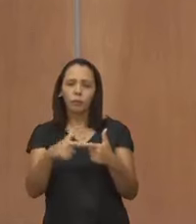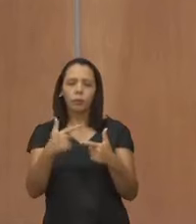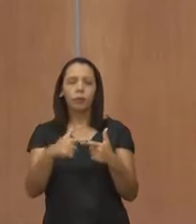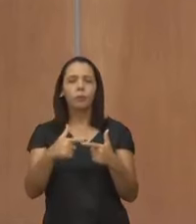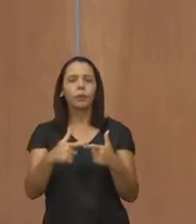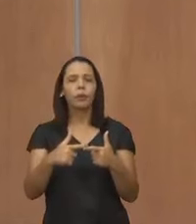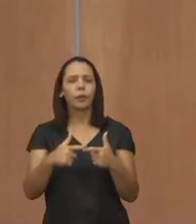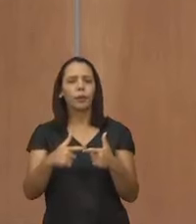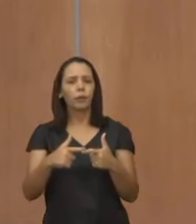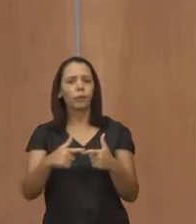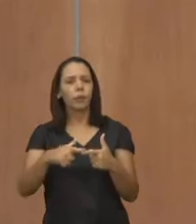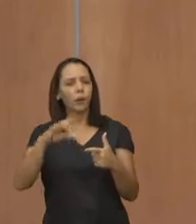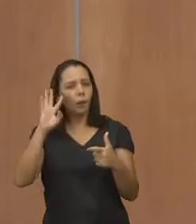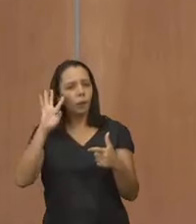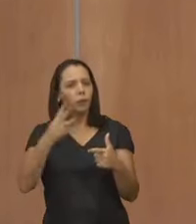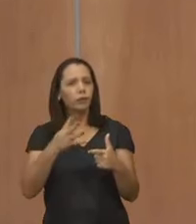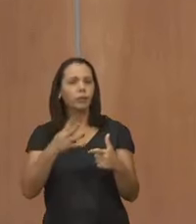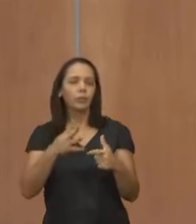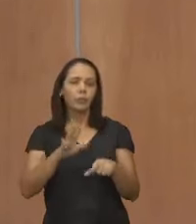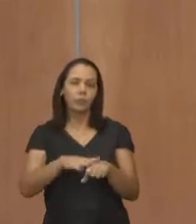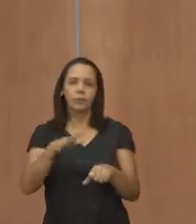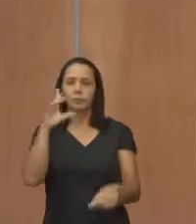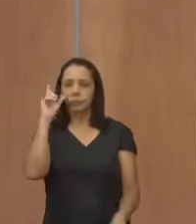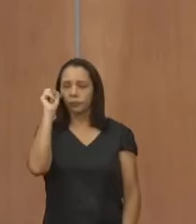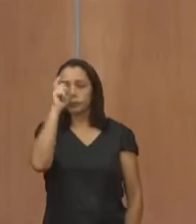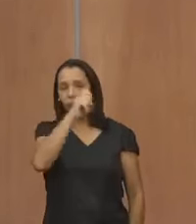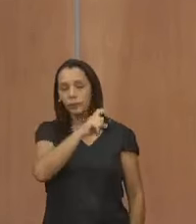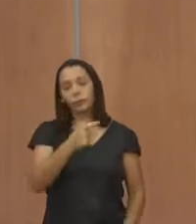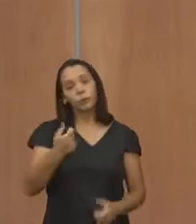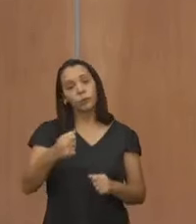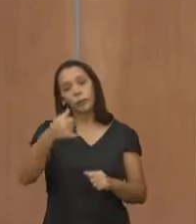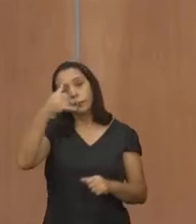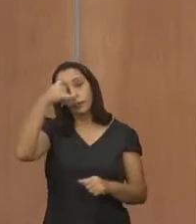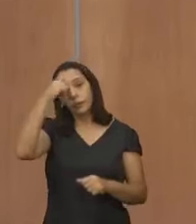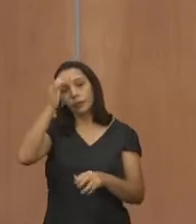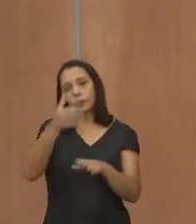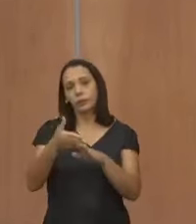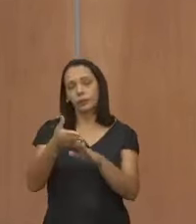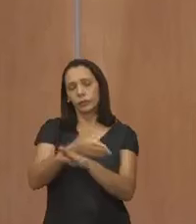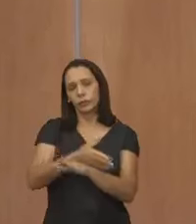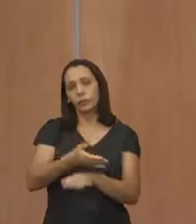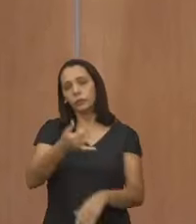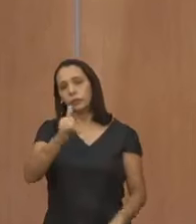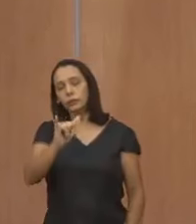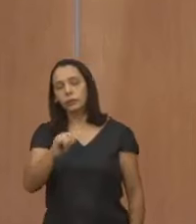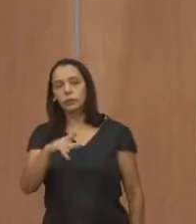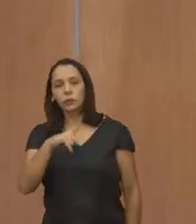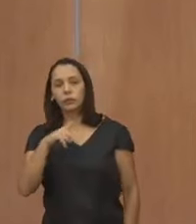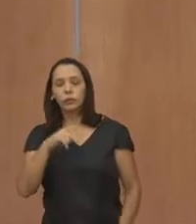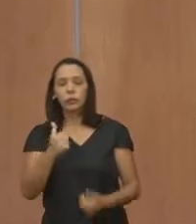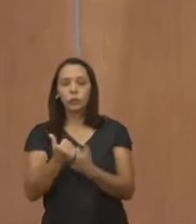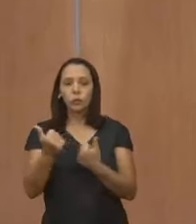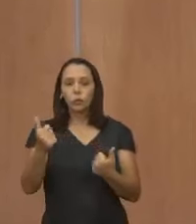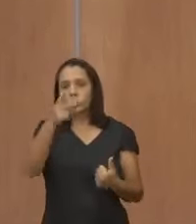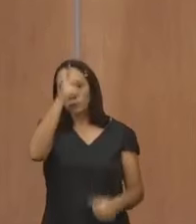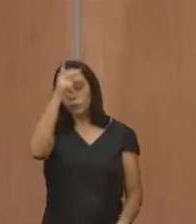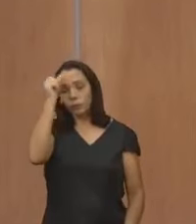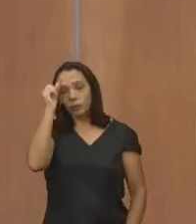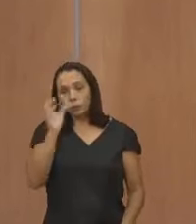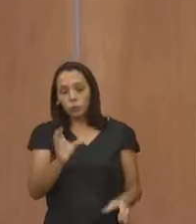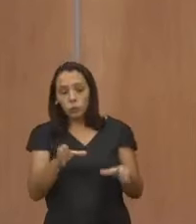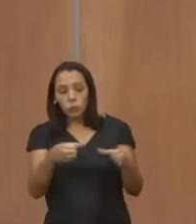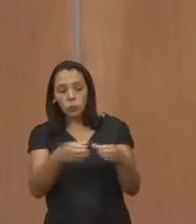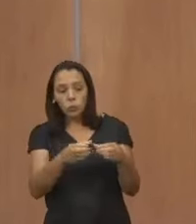gente tem que trabalhar na prevenção e vocês tendo uma referência com vocês lá. O subprefeito, vocês poderão conversar com ele,